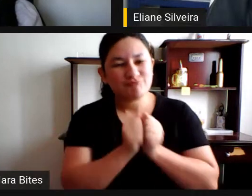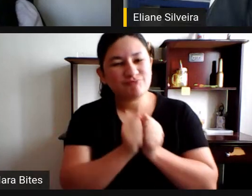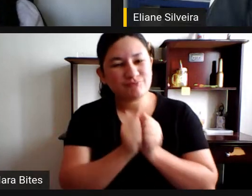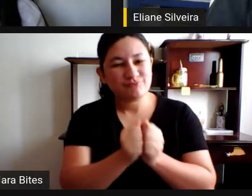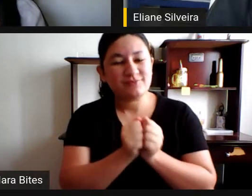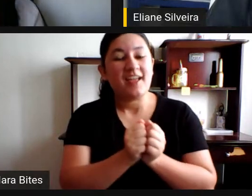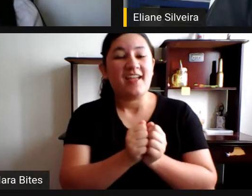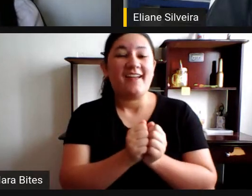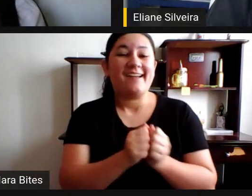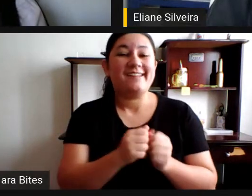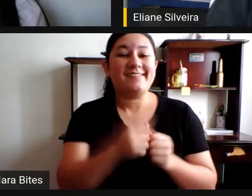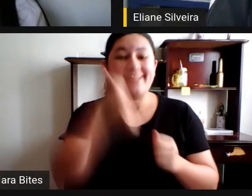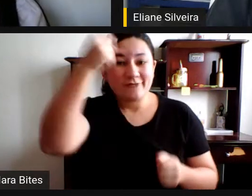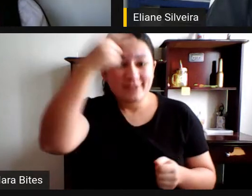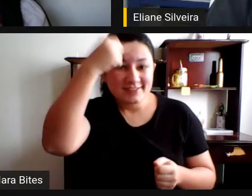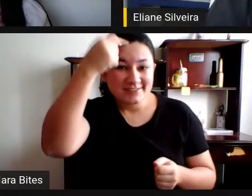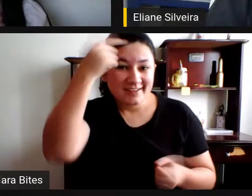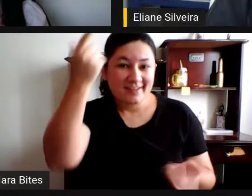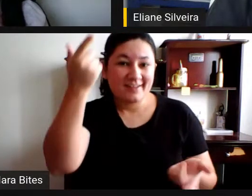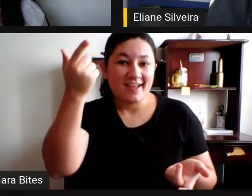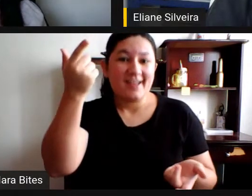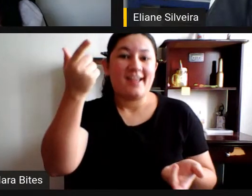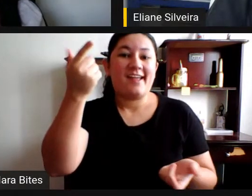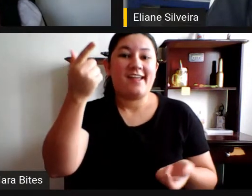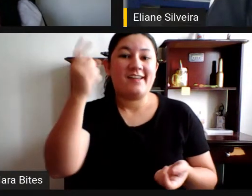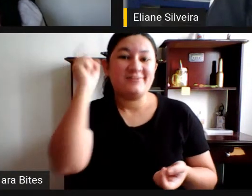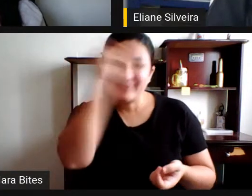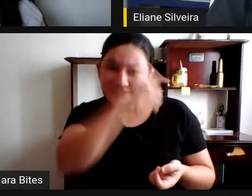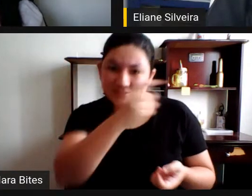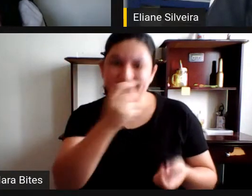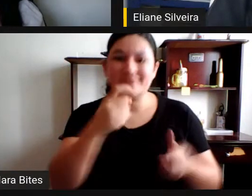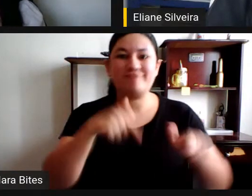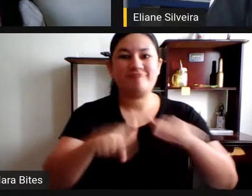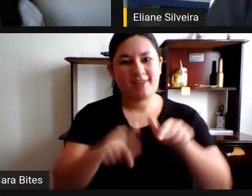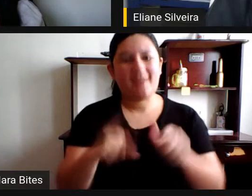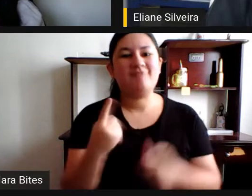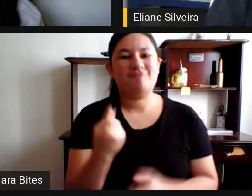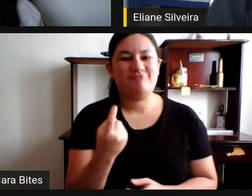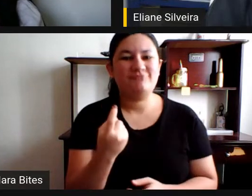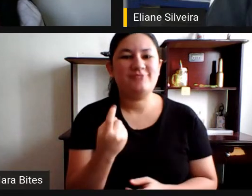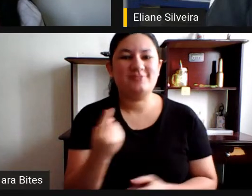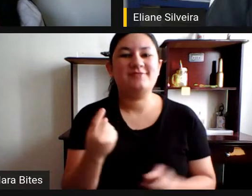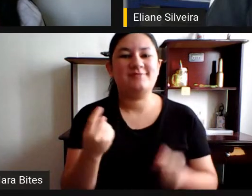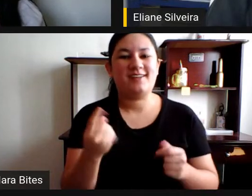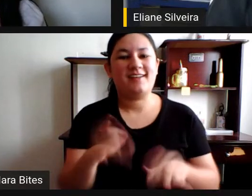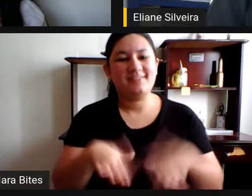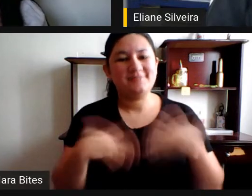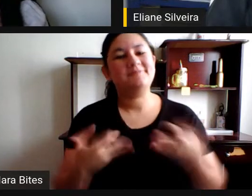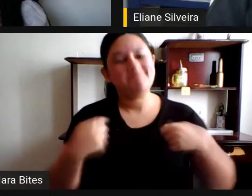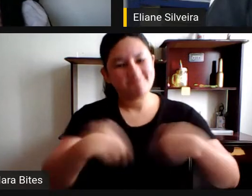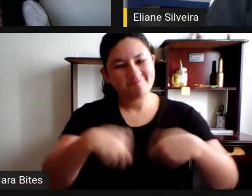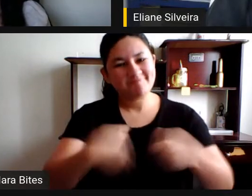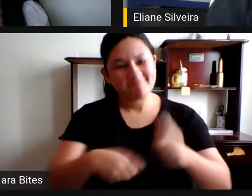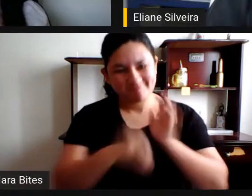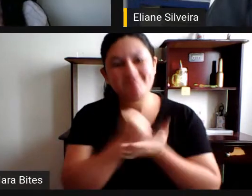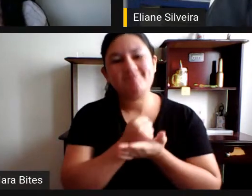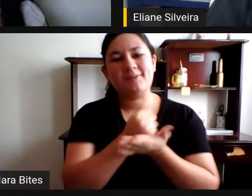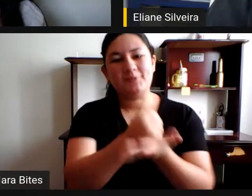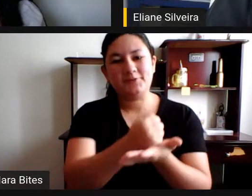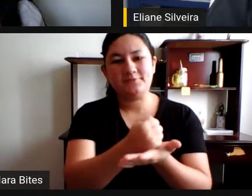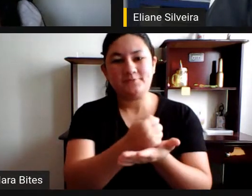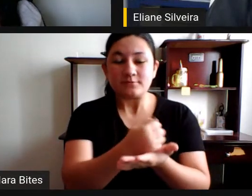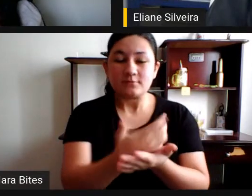sozinho. Todos trabalhamos em conjunto, professores, funcionários, e os alunos também. Esse evento, fundamentalmente,